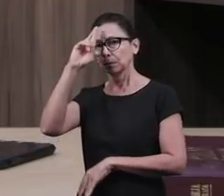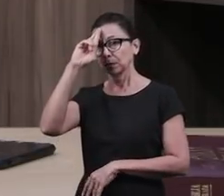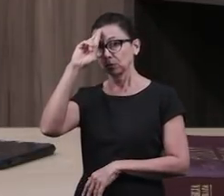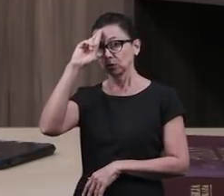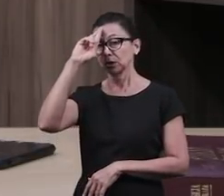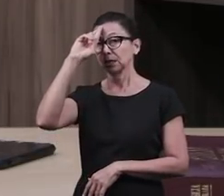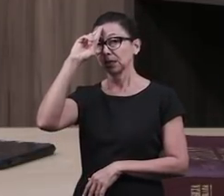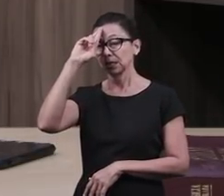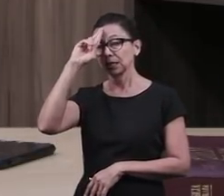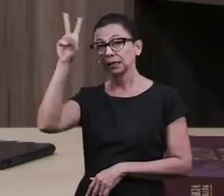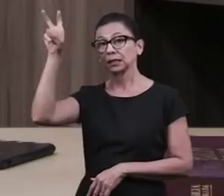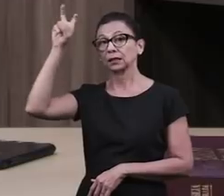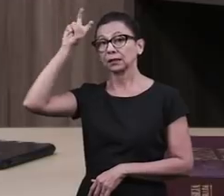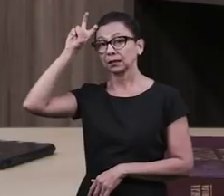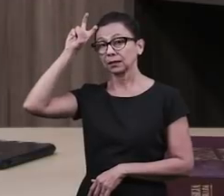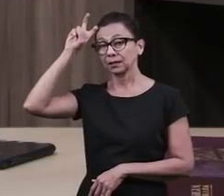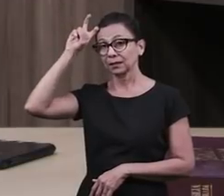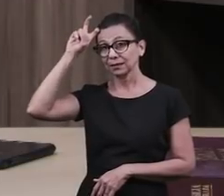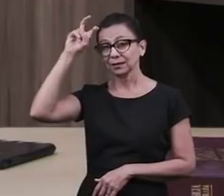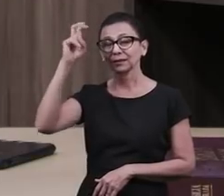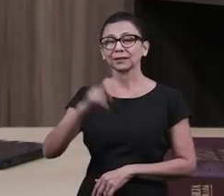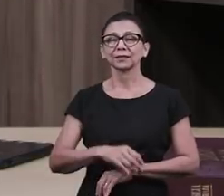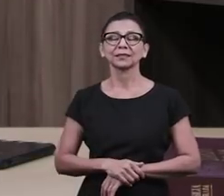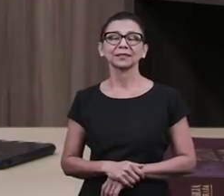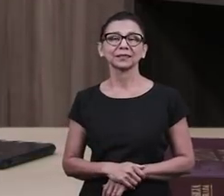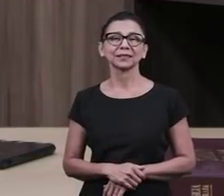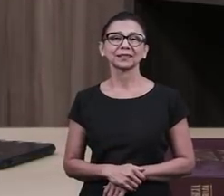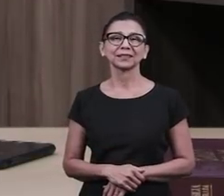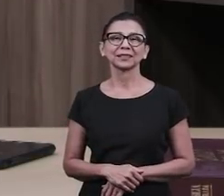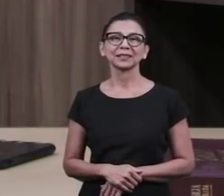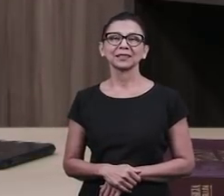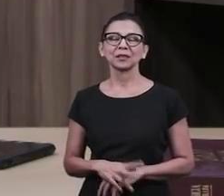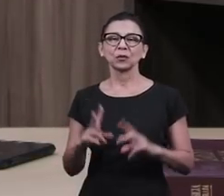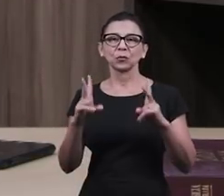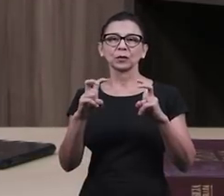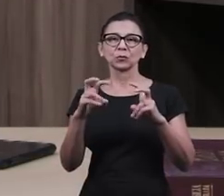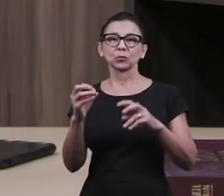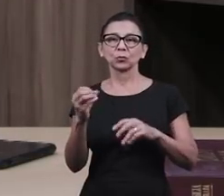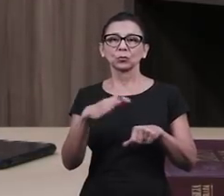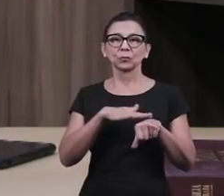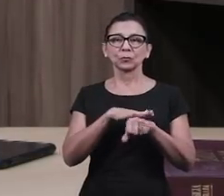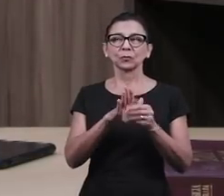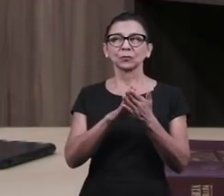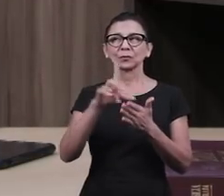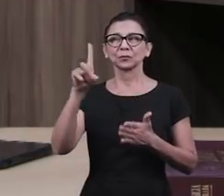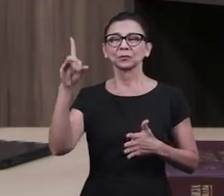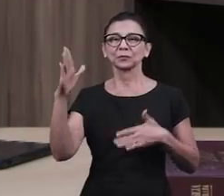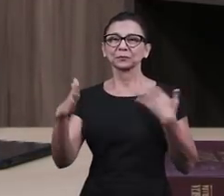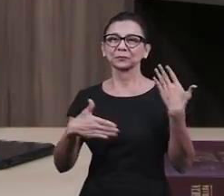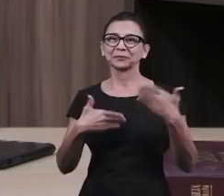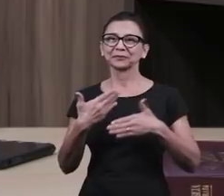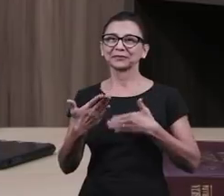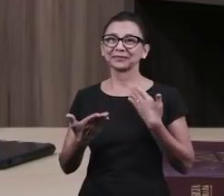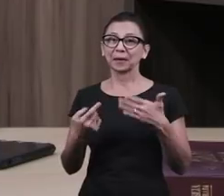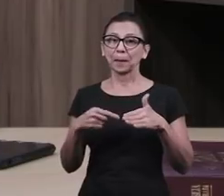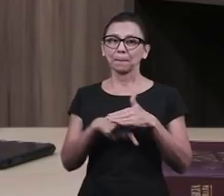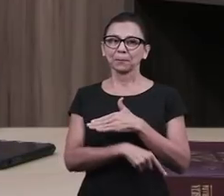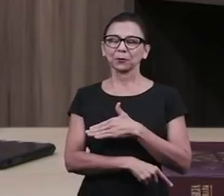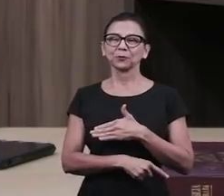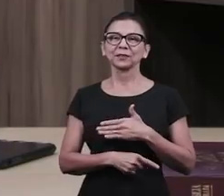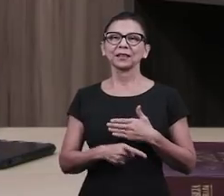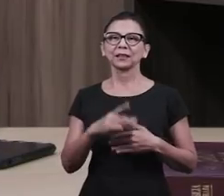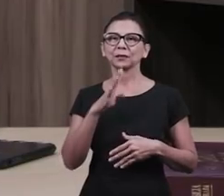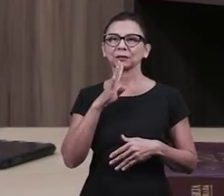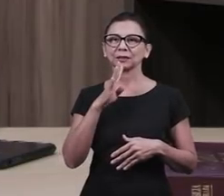próxima quinta-feira, ao meio-dia, com mais uma nova edição do programa Conversas Bíblicas e com alegria nos aprofundarmos naquilo que a palavra do